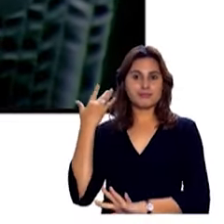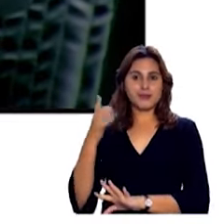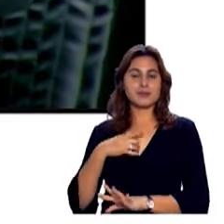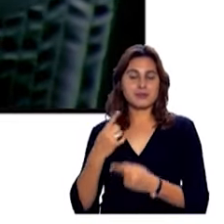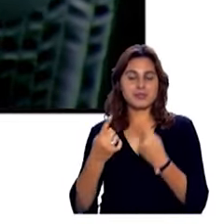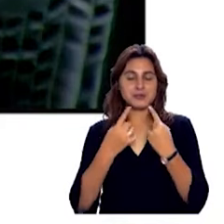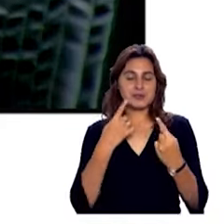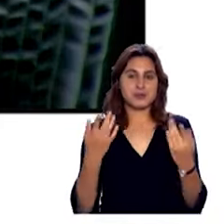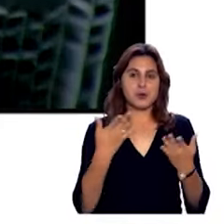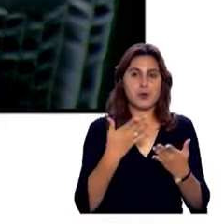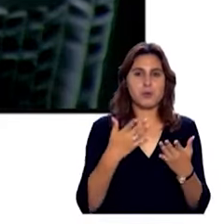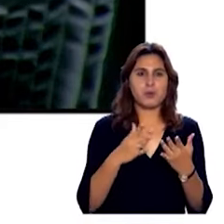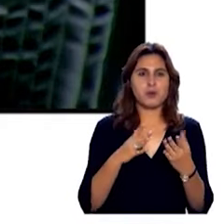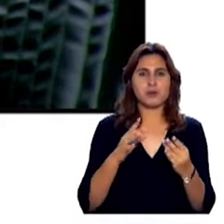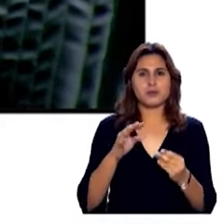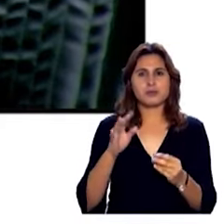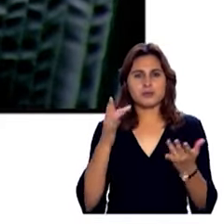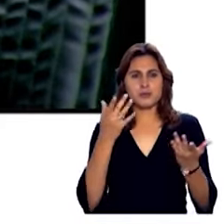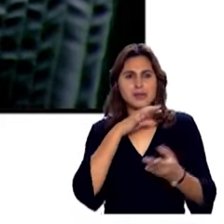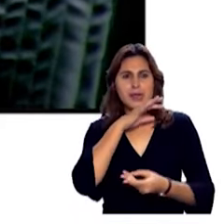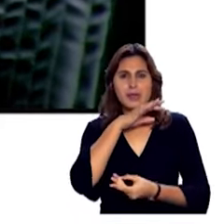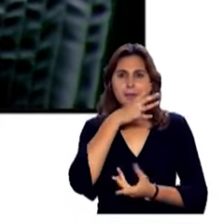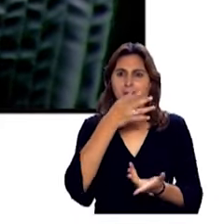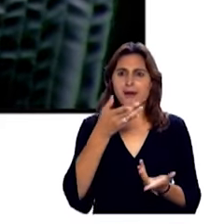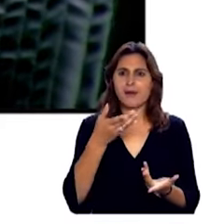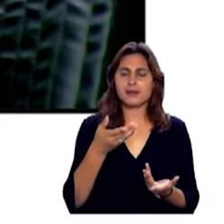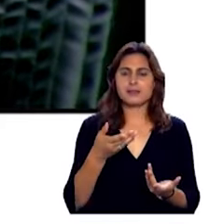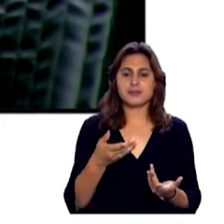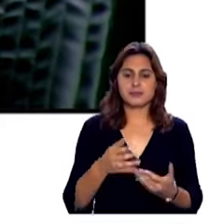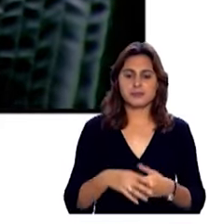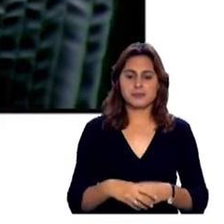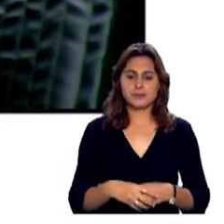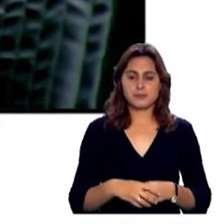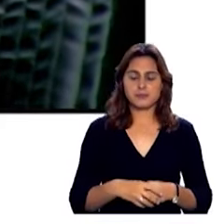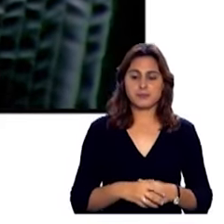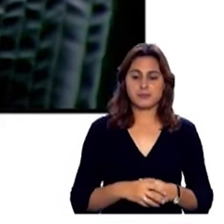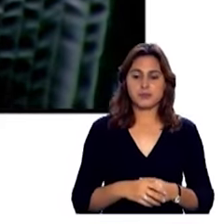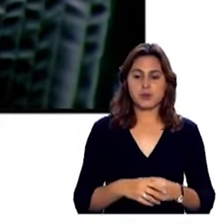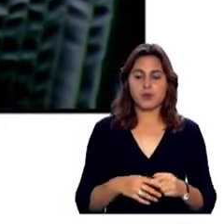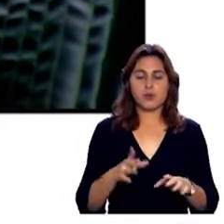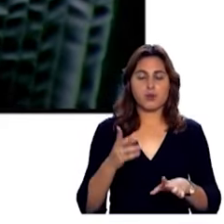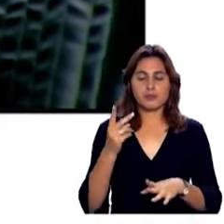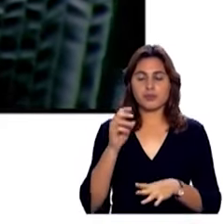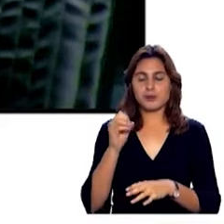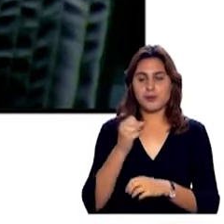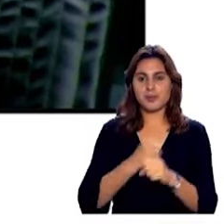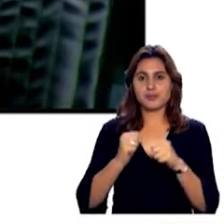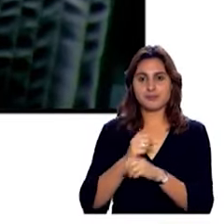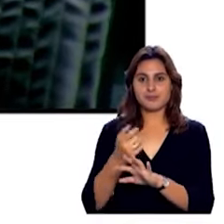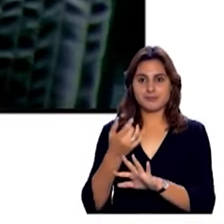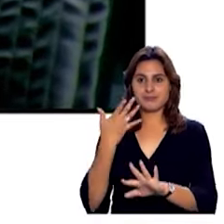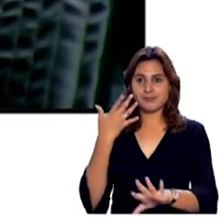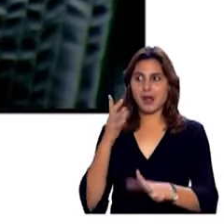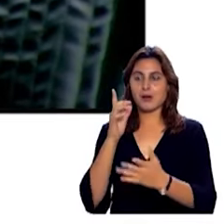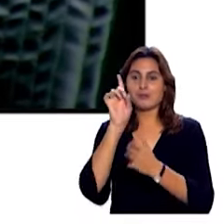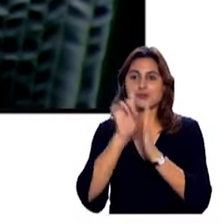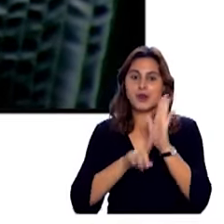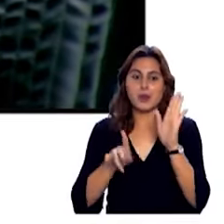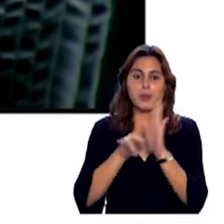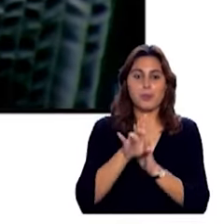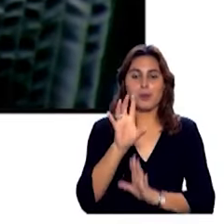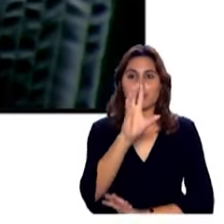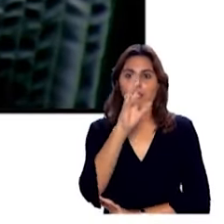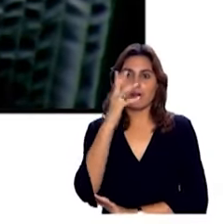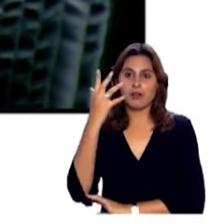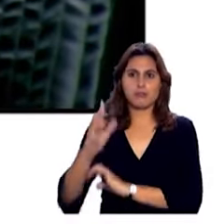telemático direito dos animais direitos talvez até há 50 anos atrás direito do meio ambiente etc direito da mineração